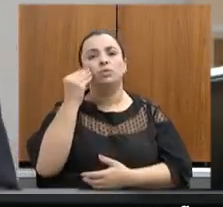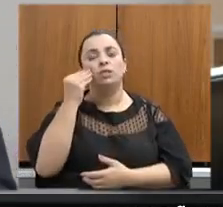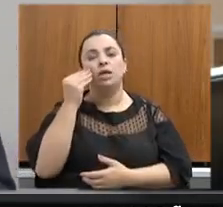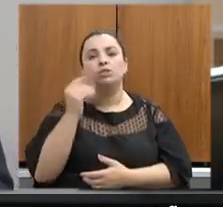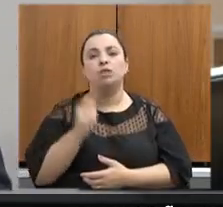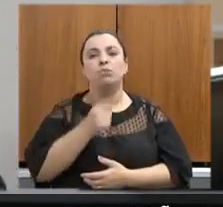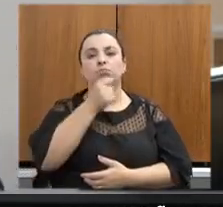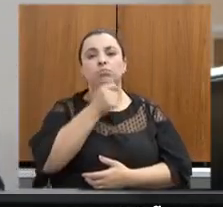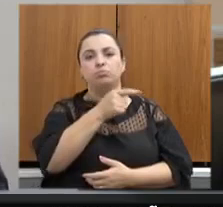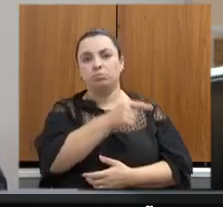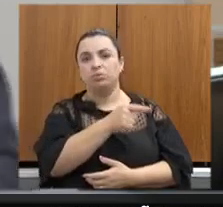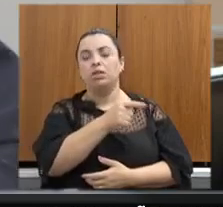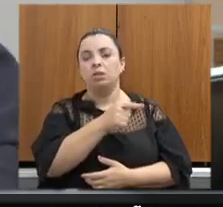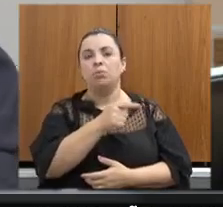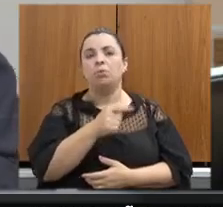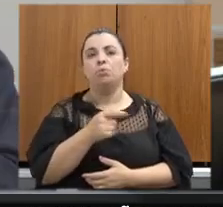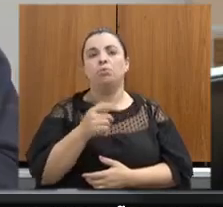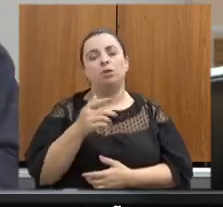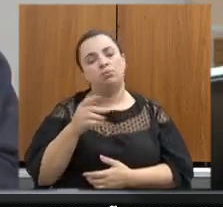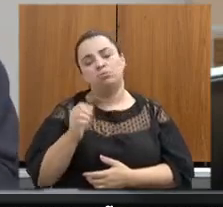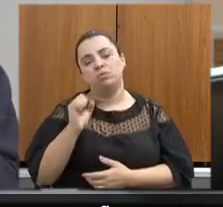convidados, se assim for necessário.